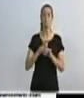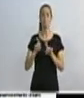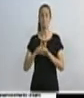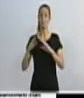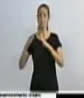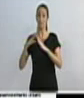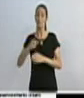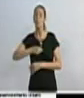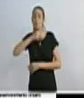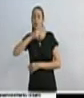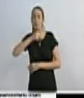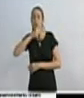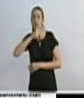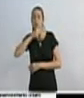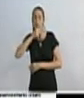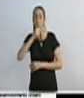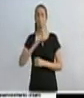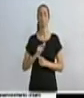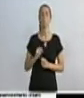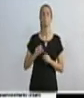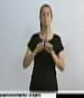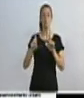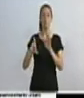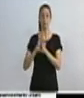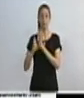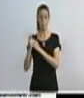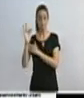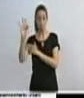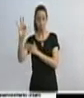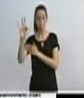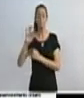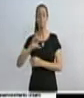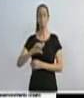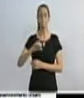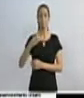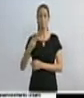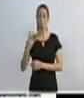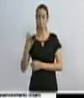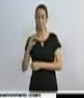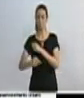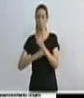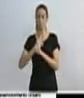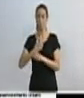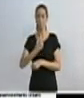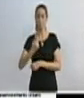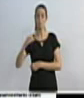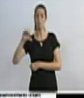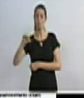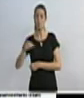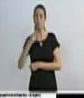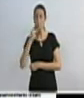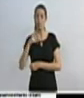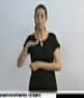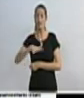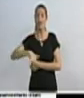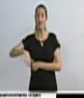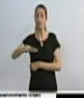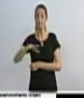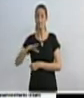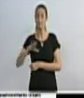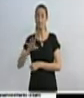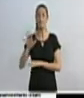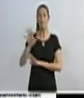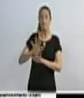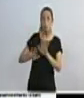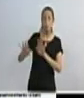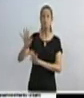asilos. No entanto, a Lei Federal 11.934, de 2009, estabelece a área crítica como segue.